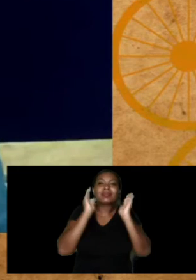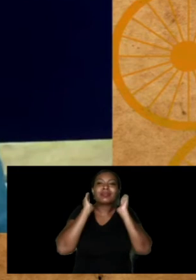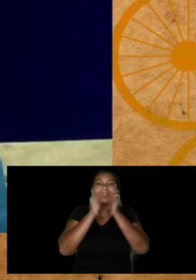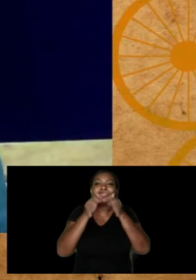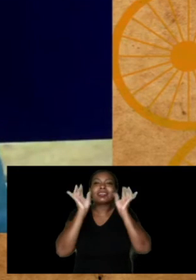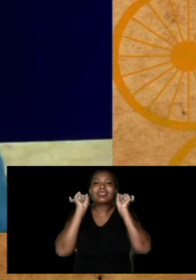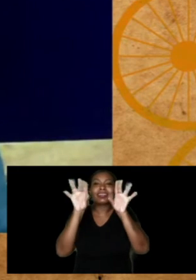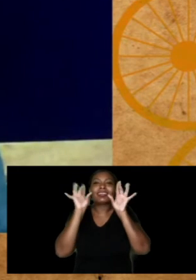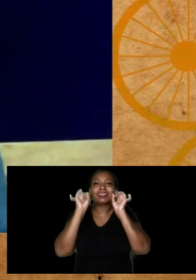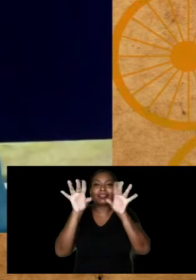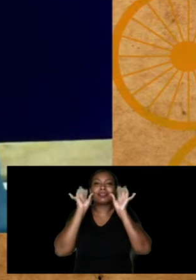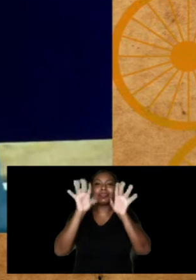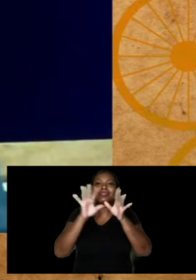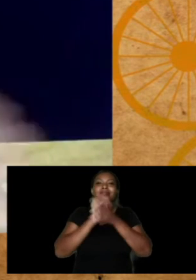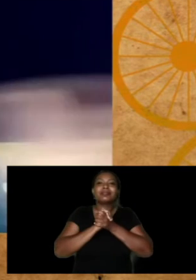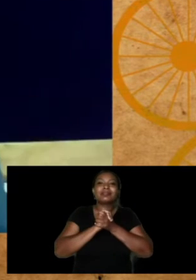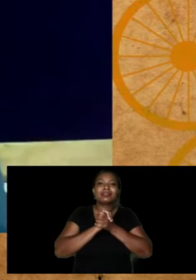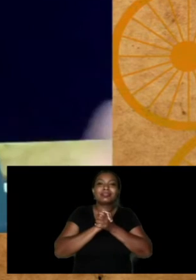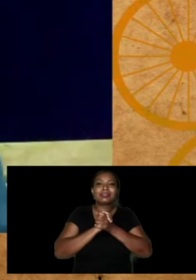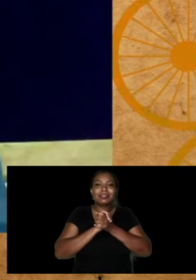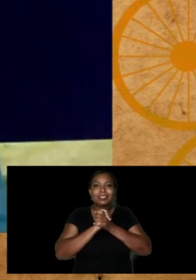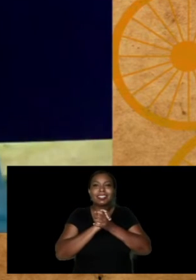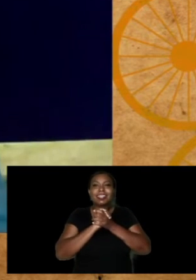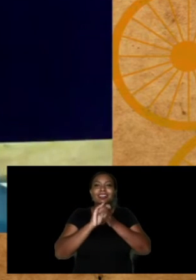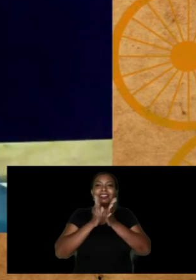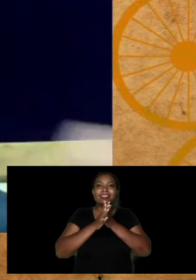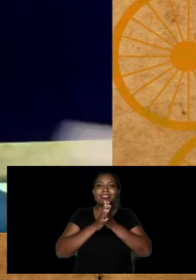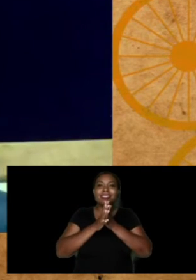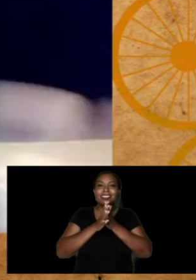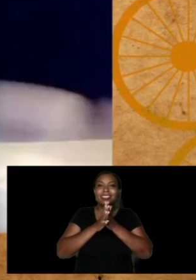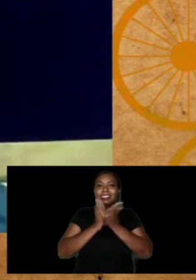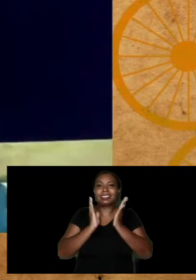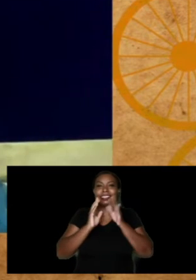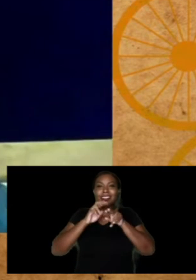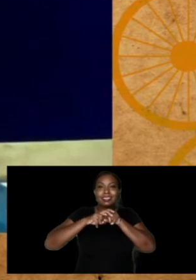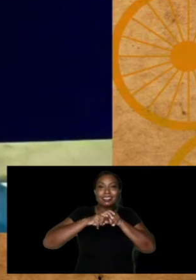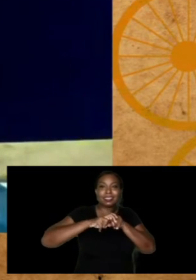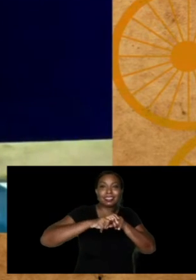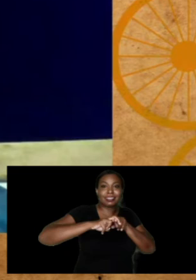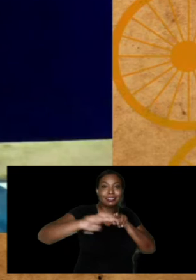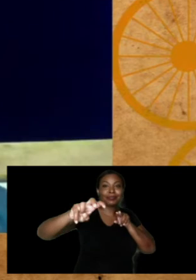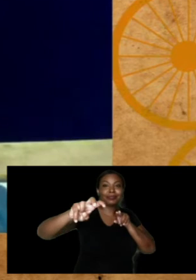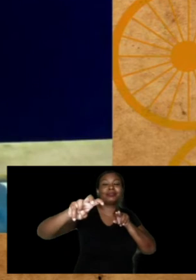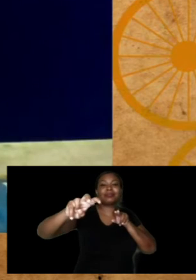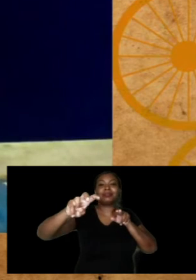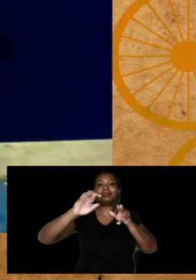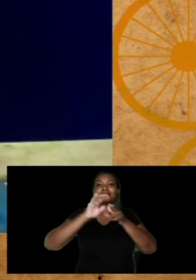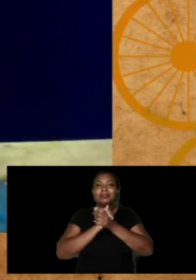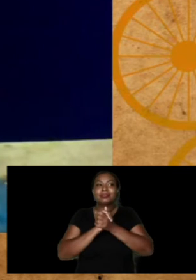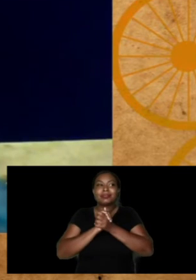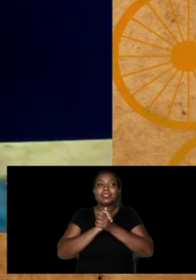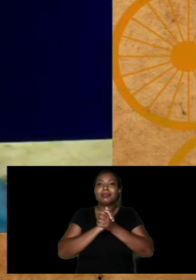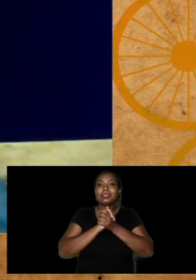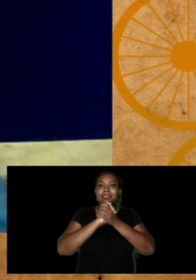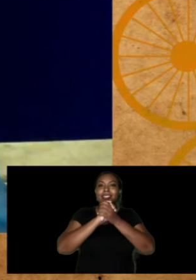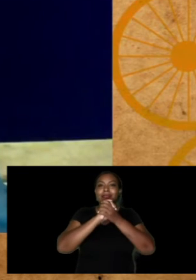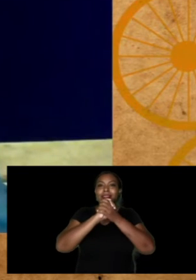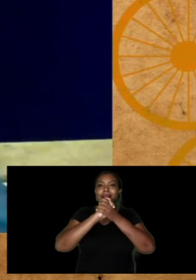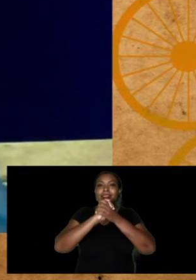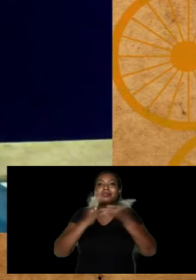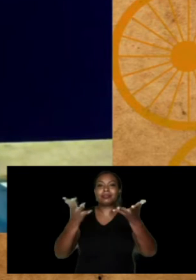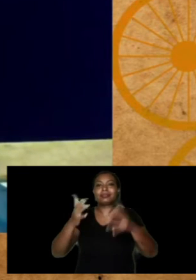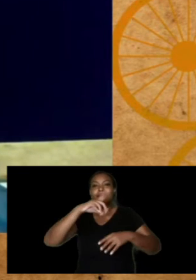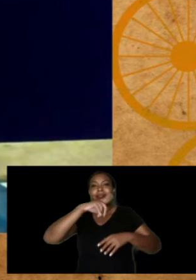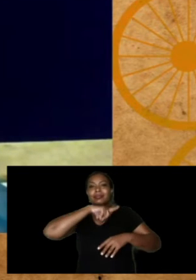especialmente este trem, esta ferrovia noroeste do Brasil, que foi tão